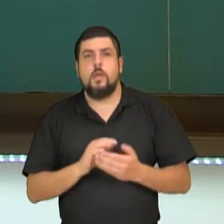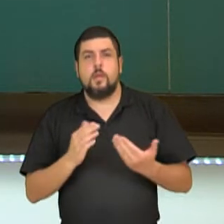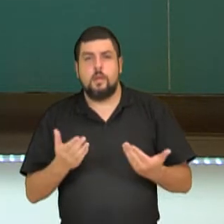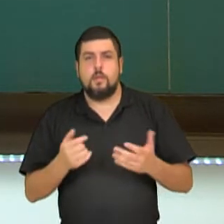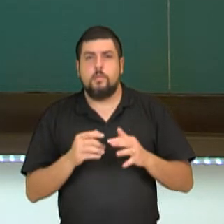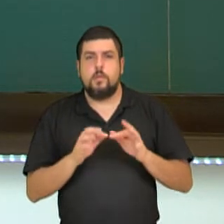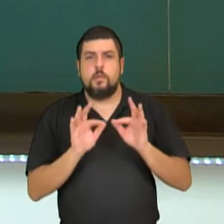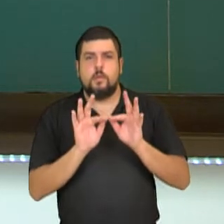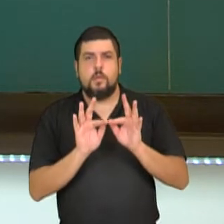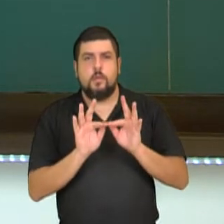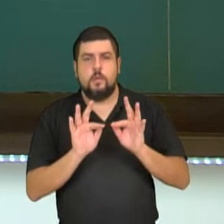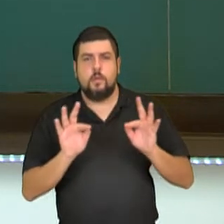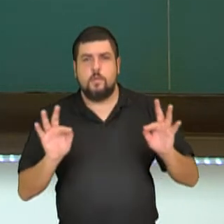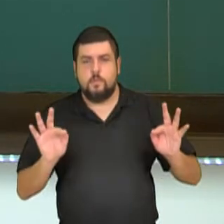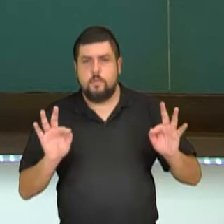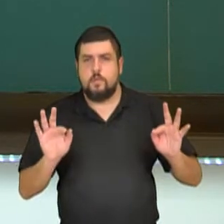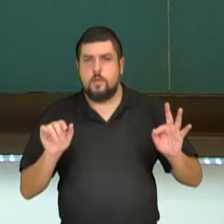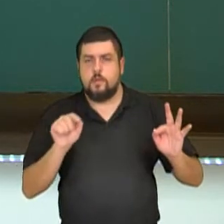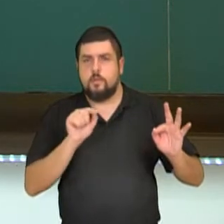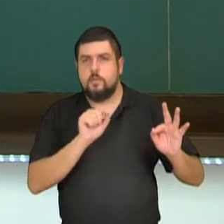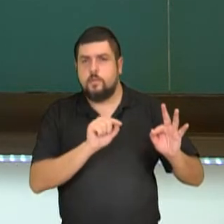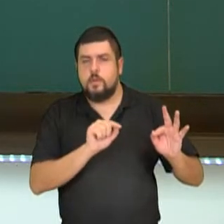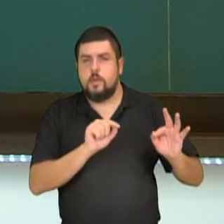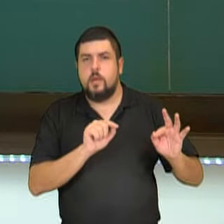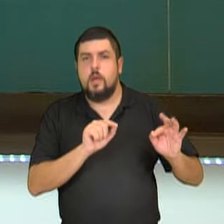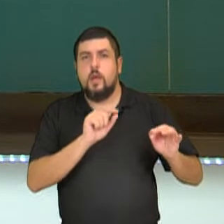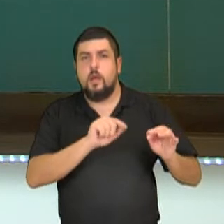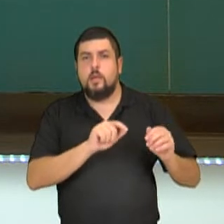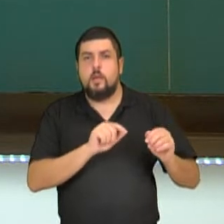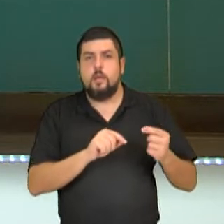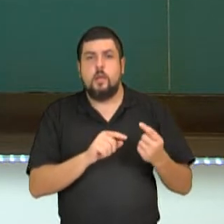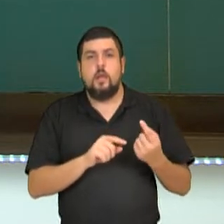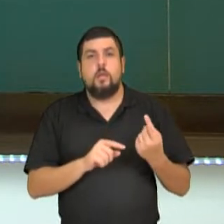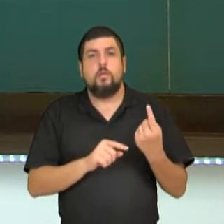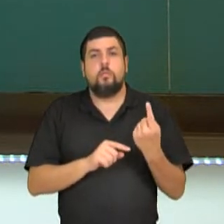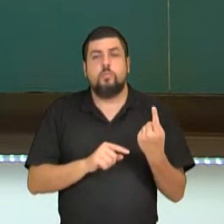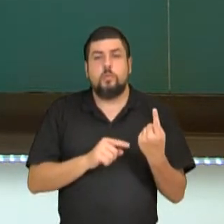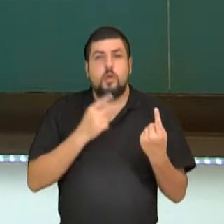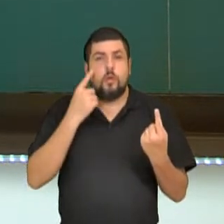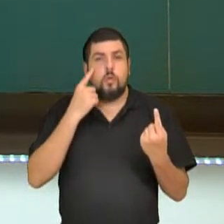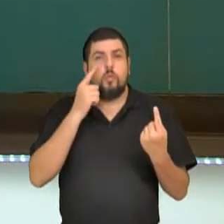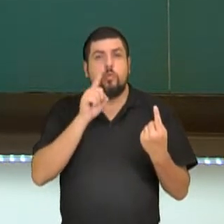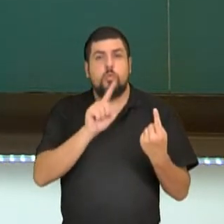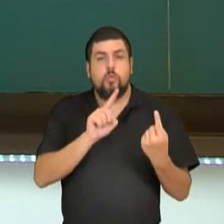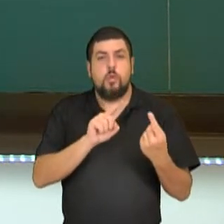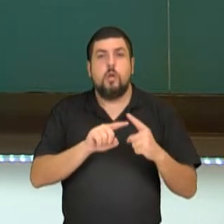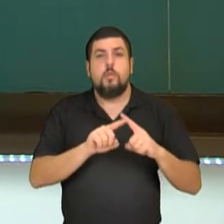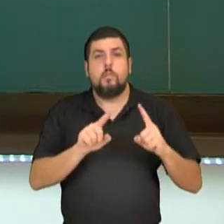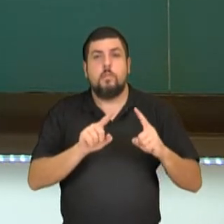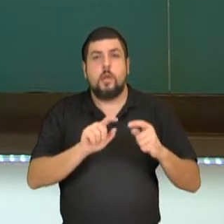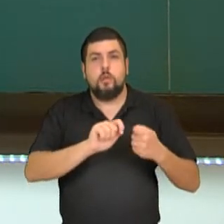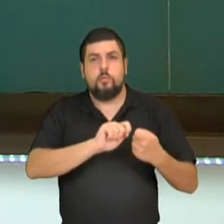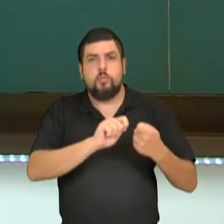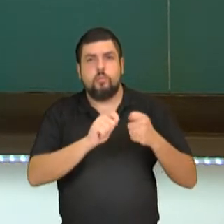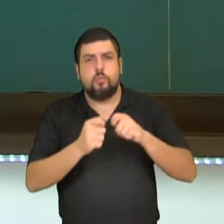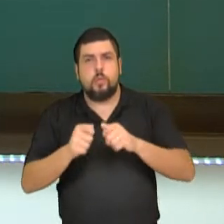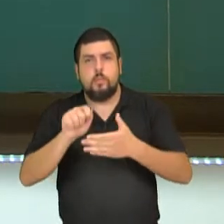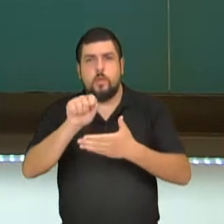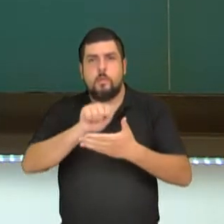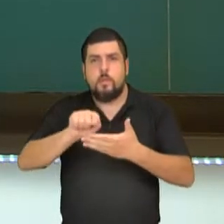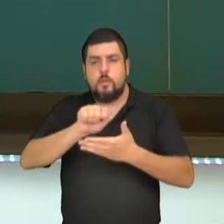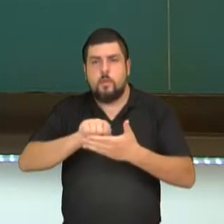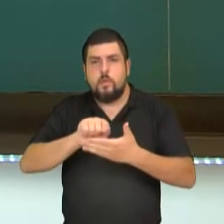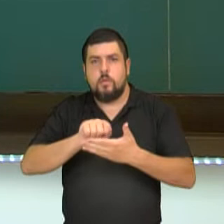frase aqui, esse dia limpiei. E vai passar, vai reescrever essa frase, só que agora no plural. E você